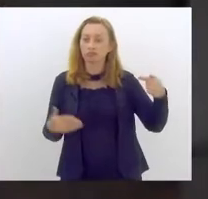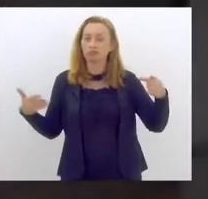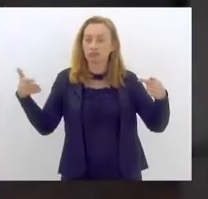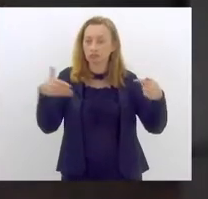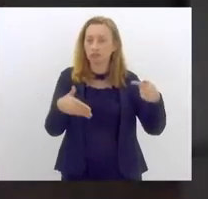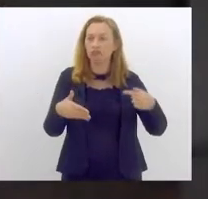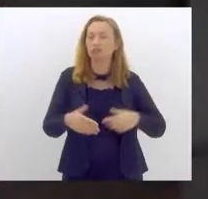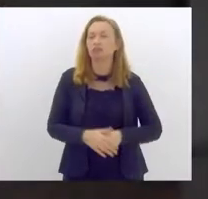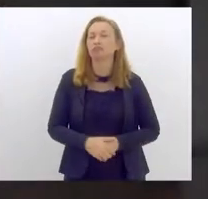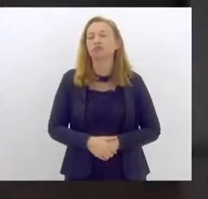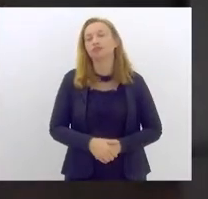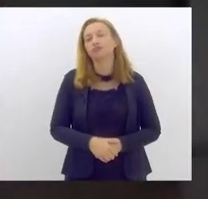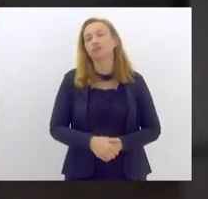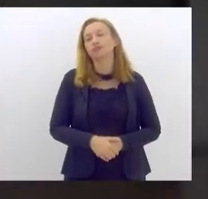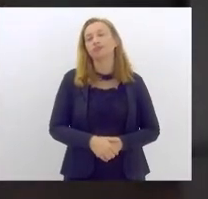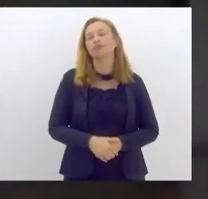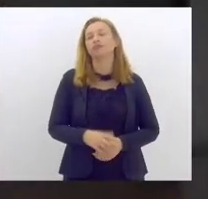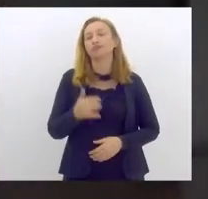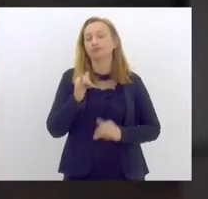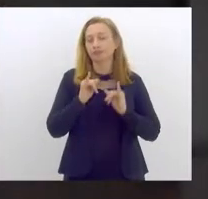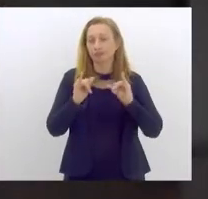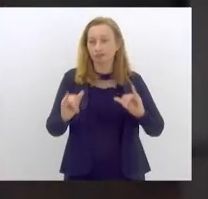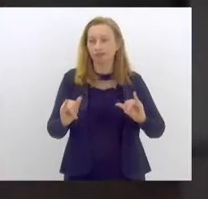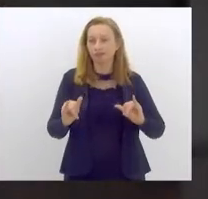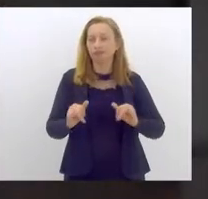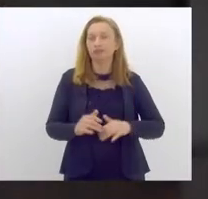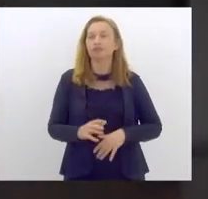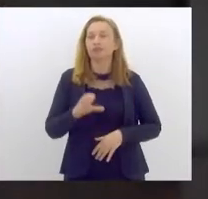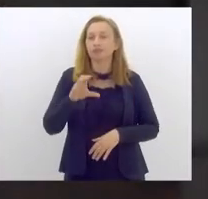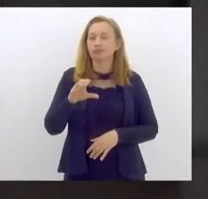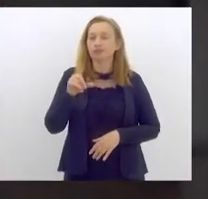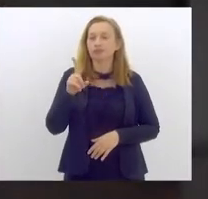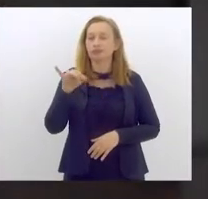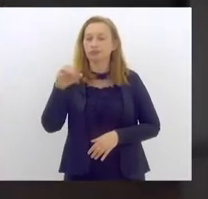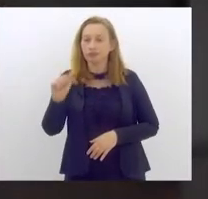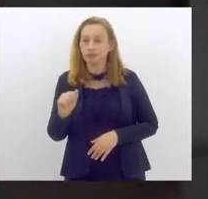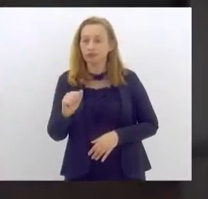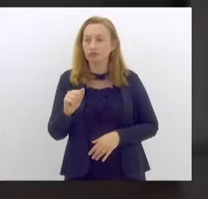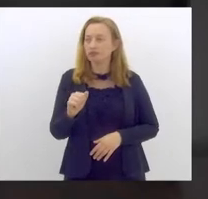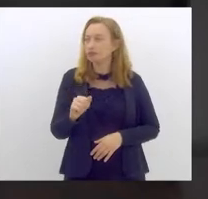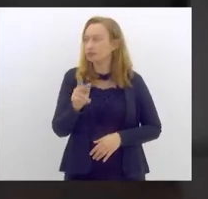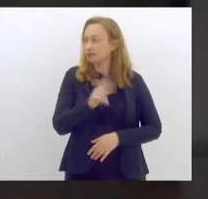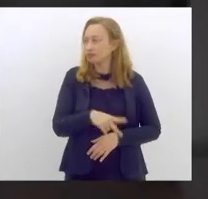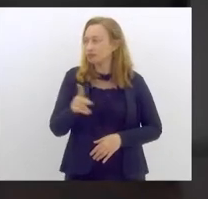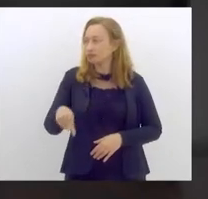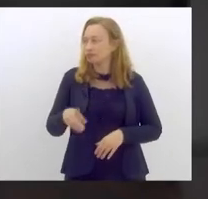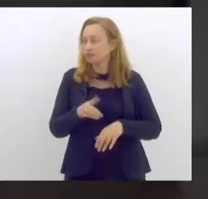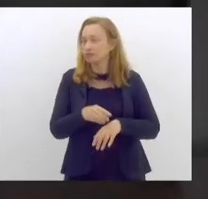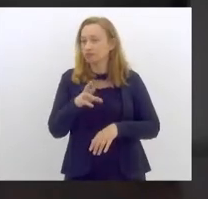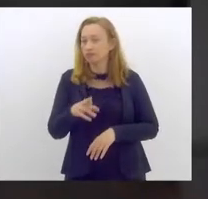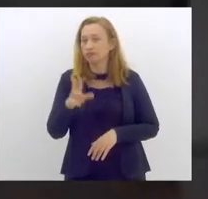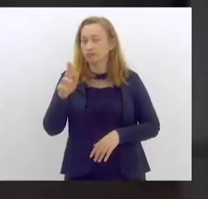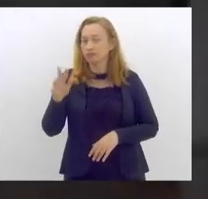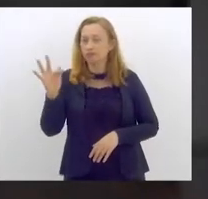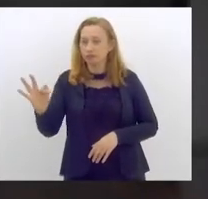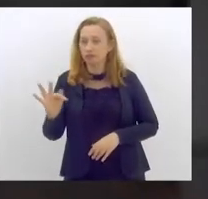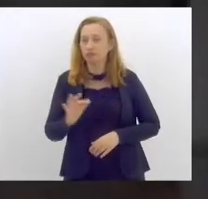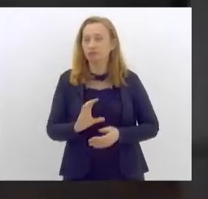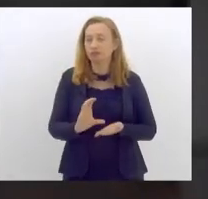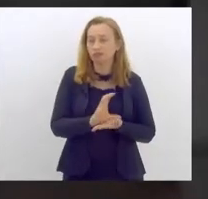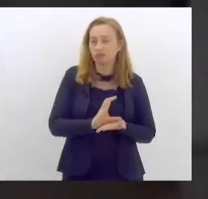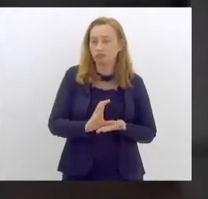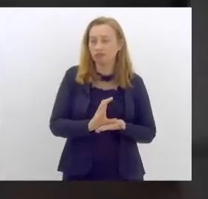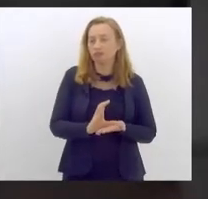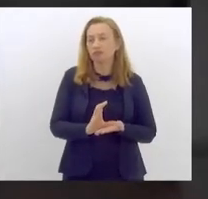entraram queria anunciar a Cláudia Messias Professora Doutora da UFF Conselheiro